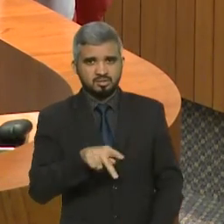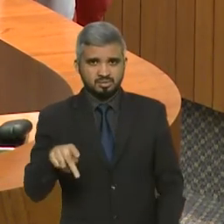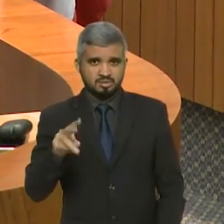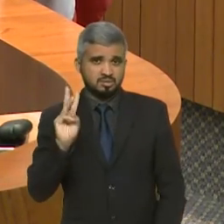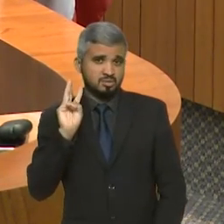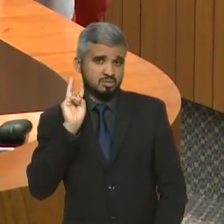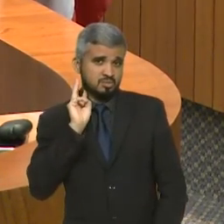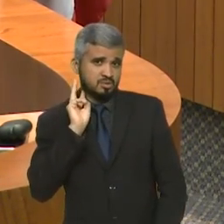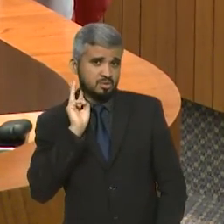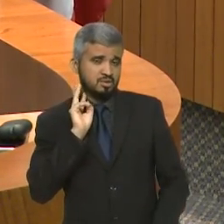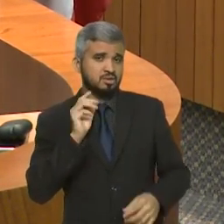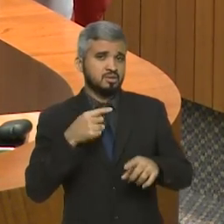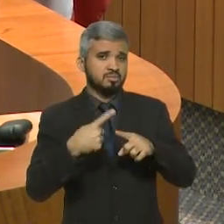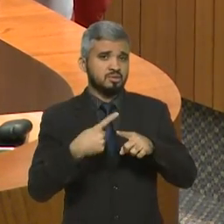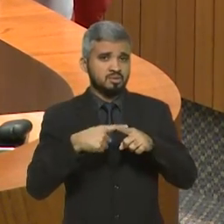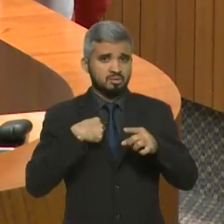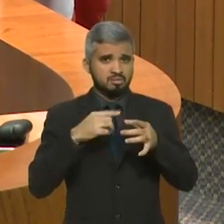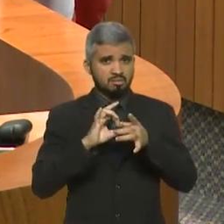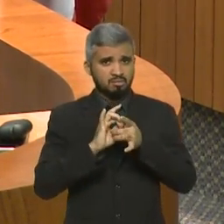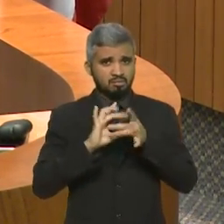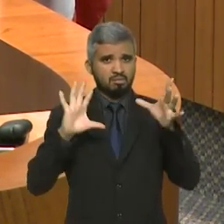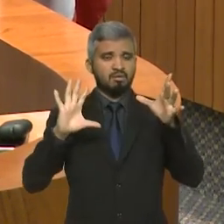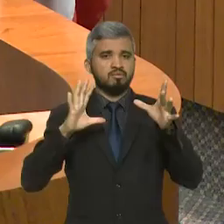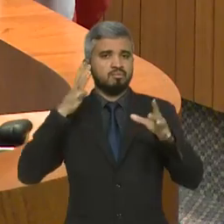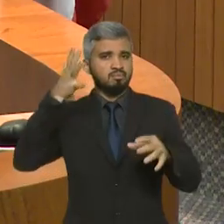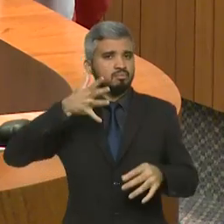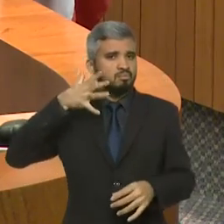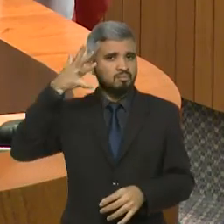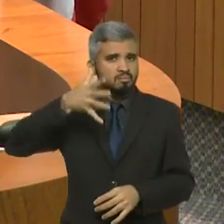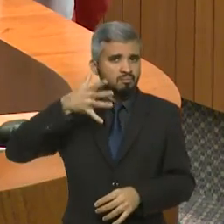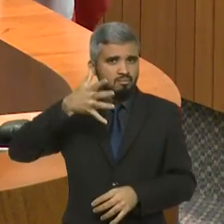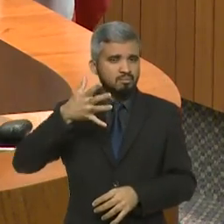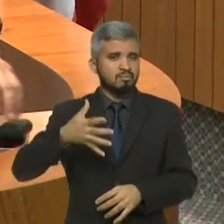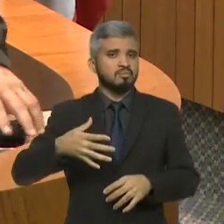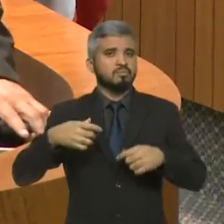que a gente possa trazer a palavra do povo, a voz do povo, para a casa do povo. Muito obrigado.